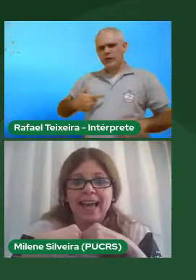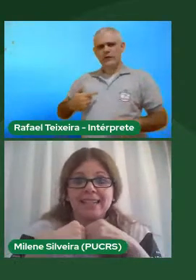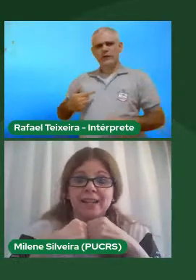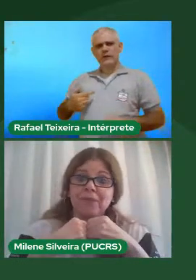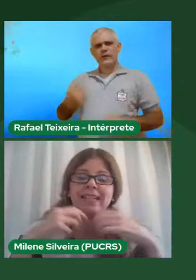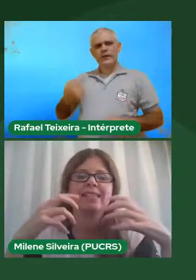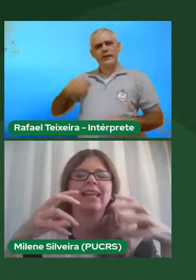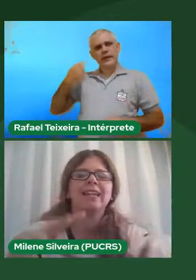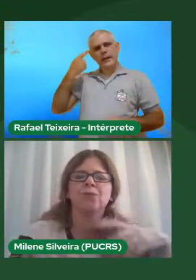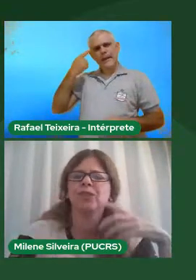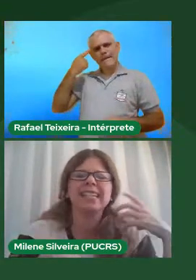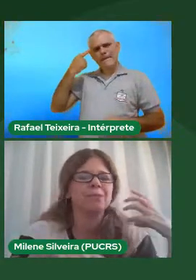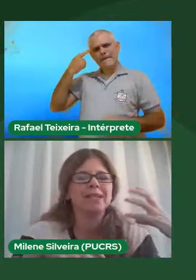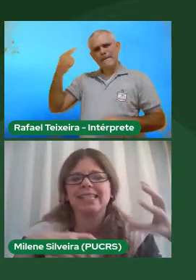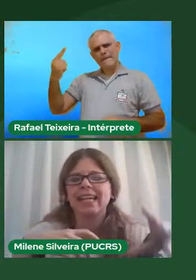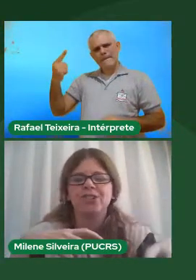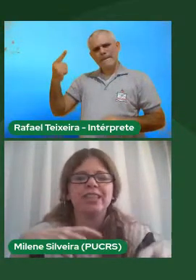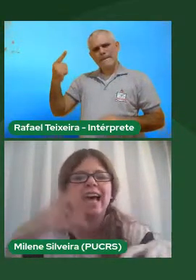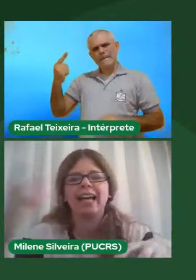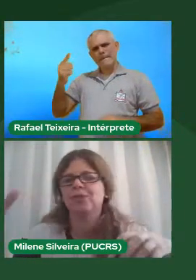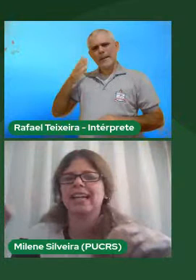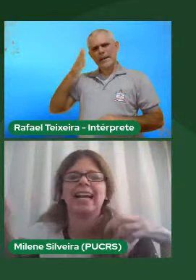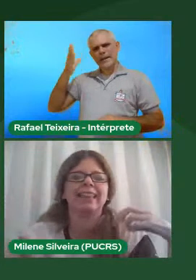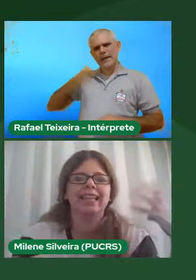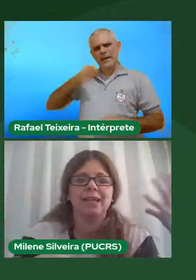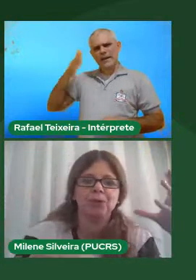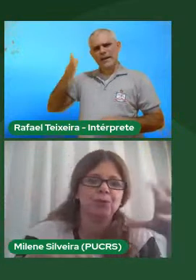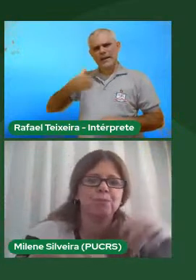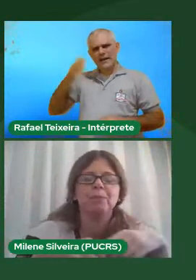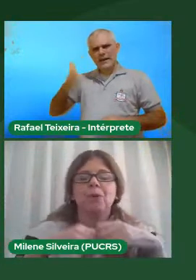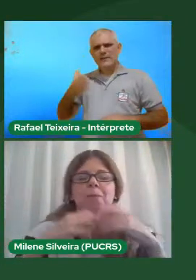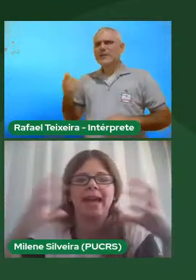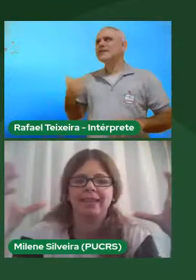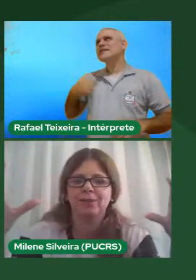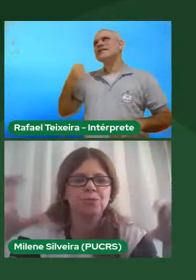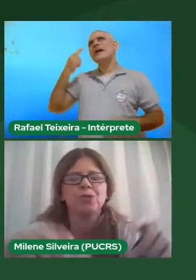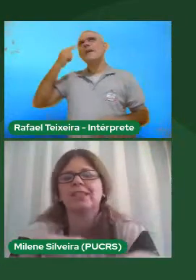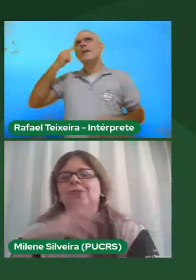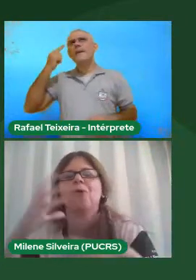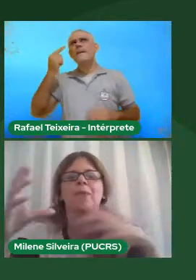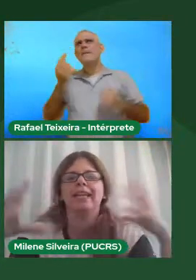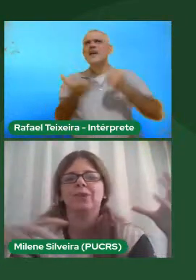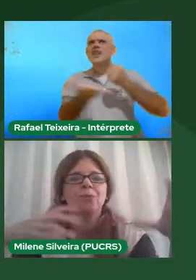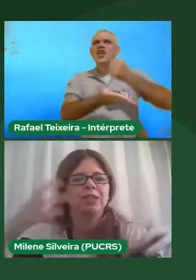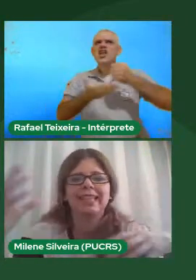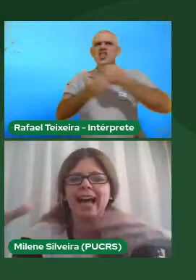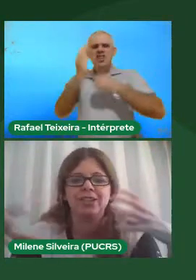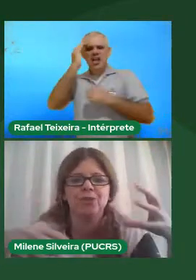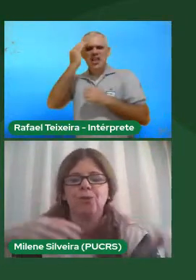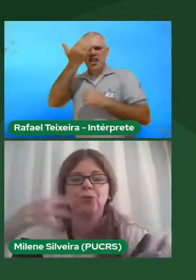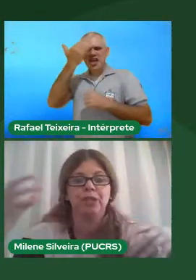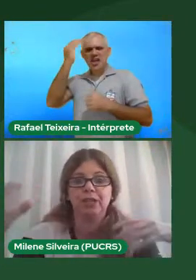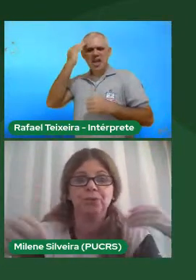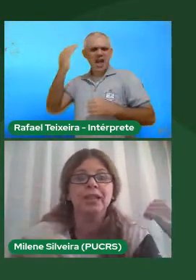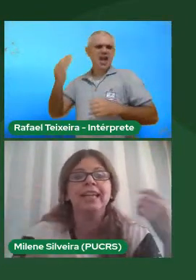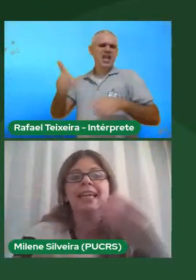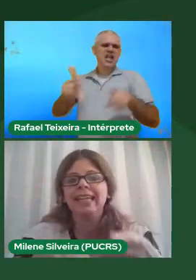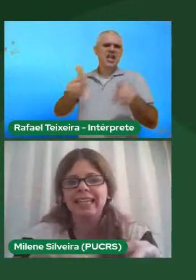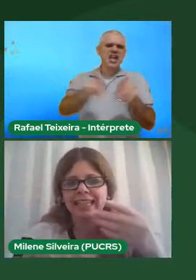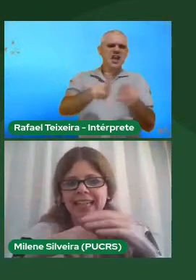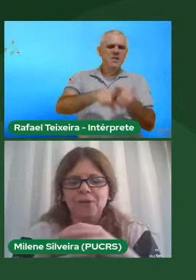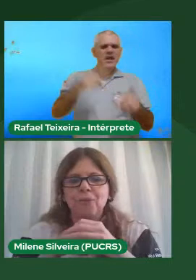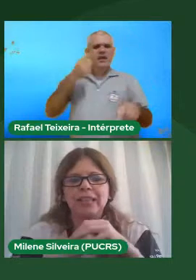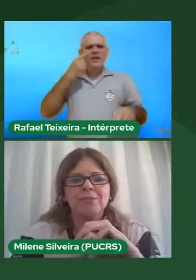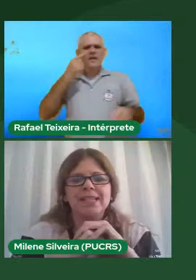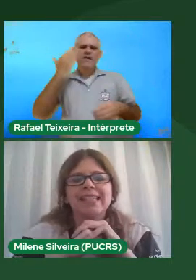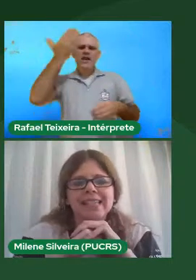nessa palestra, pensar assim, não, eu vou trazer uma série de dados acadêmicos, bibliométricos, mostrando como é que a comunidade evoluiu. E